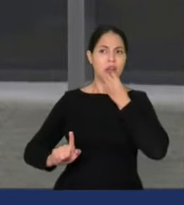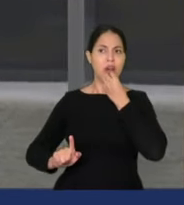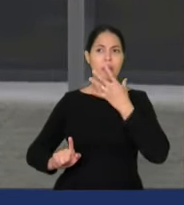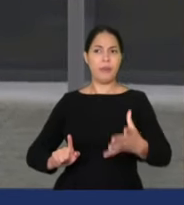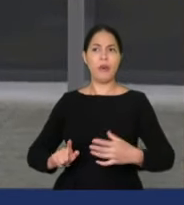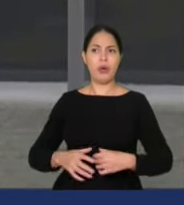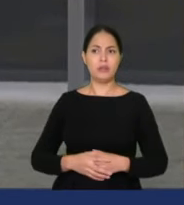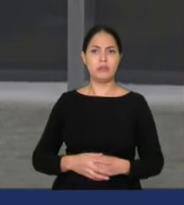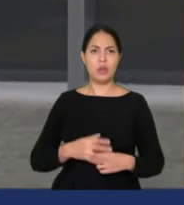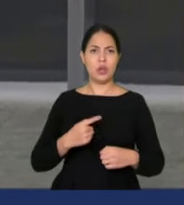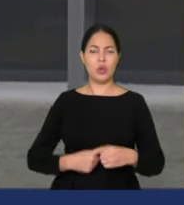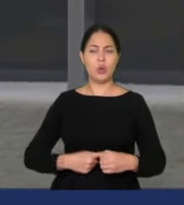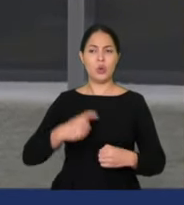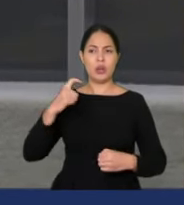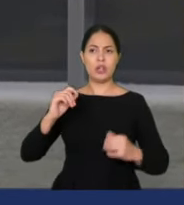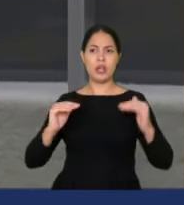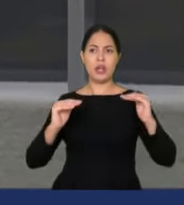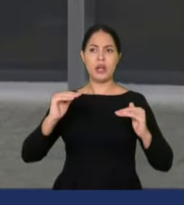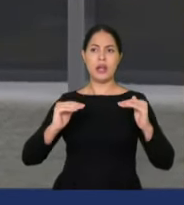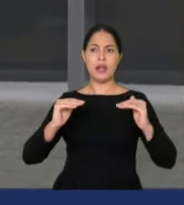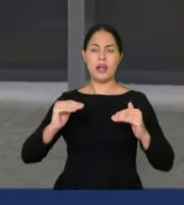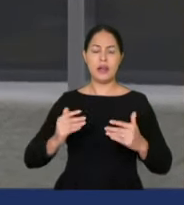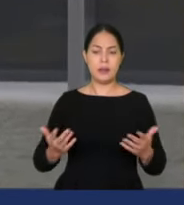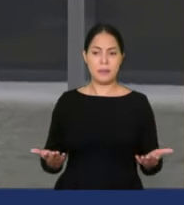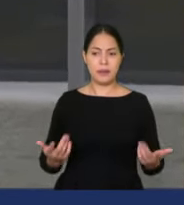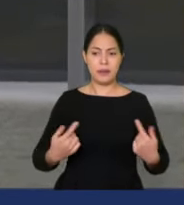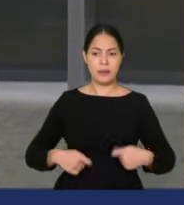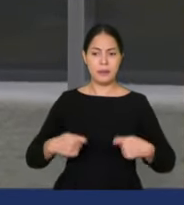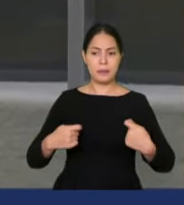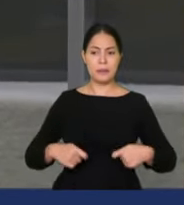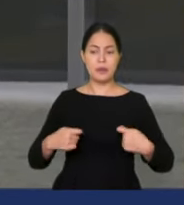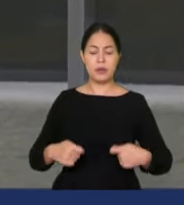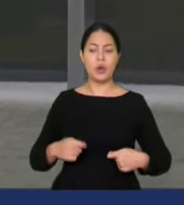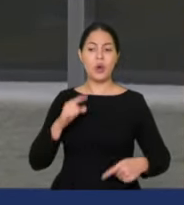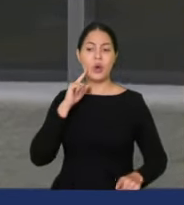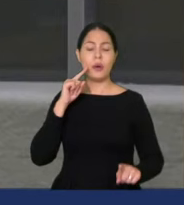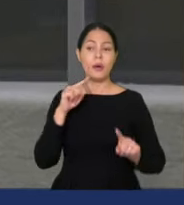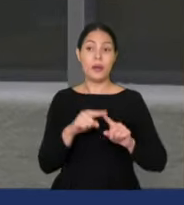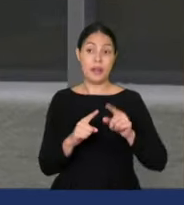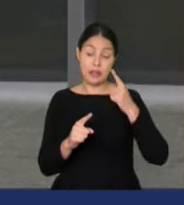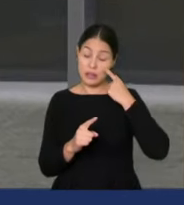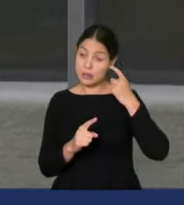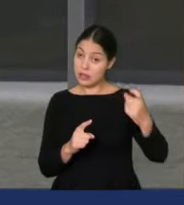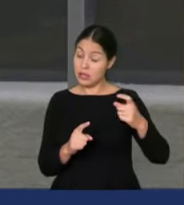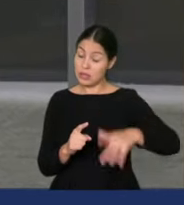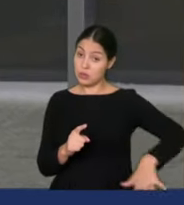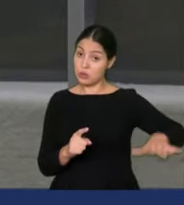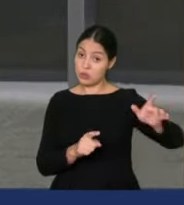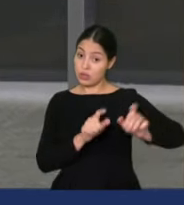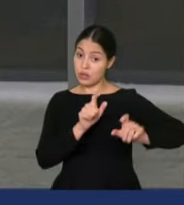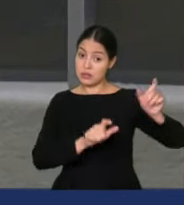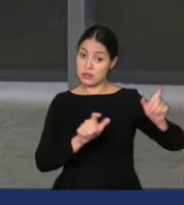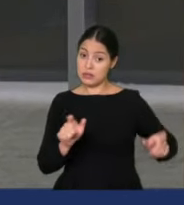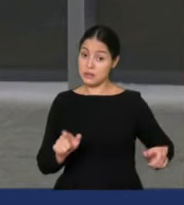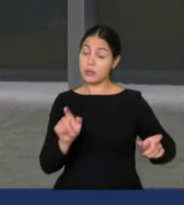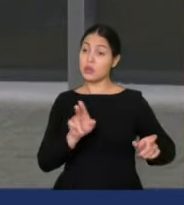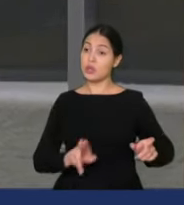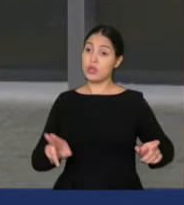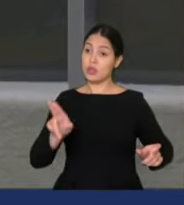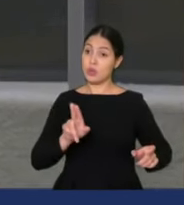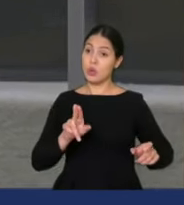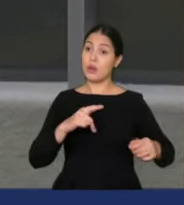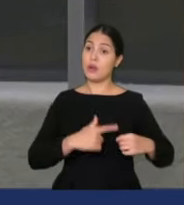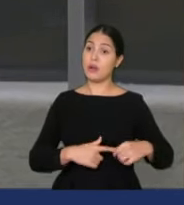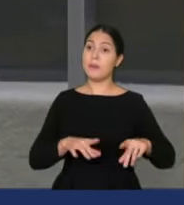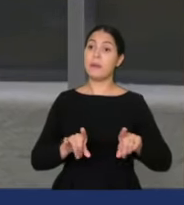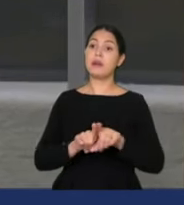lucratividade equilibrada com os interesses não só de consumidores e consumidoras, do povo brasileiro, do cidadão